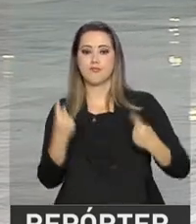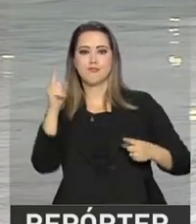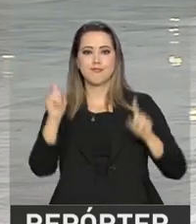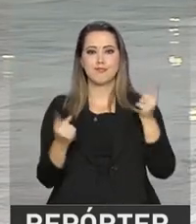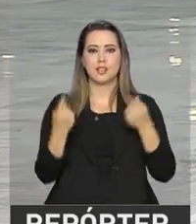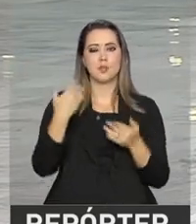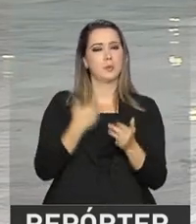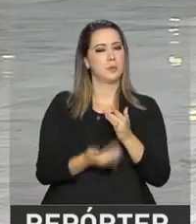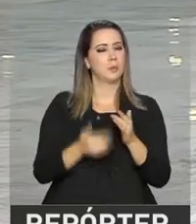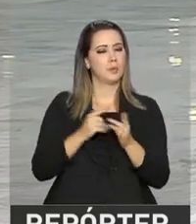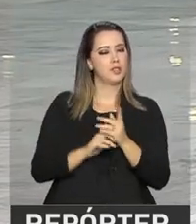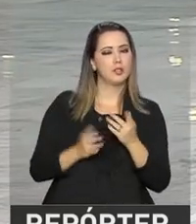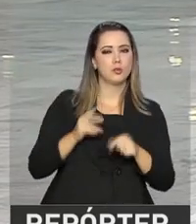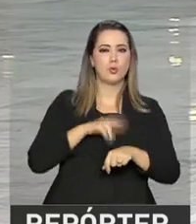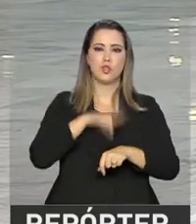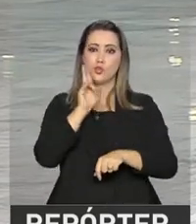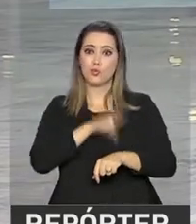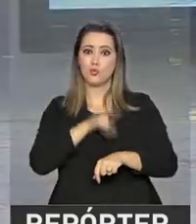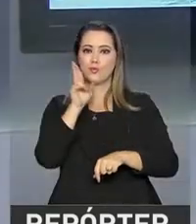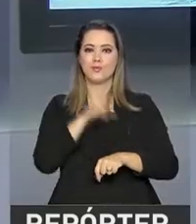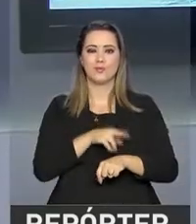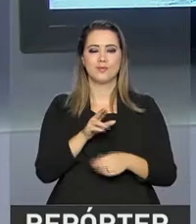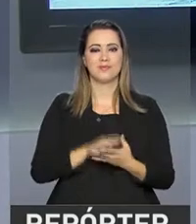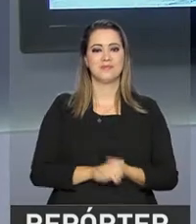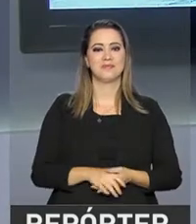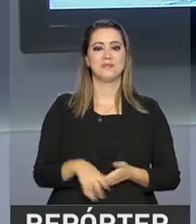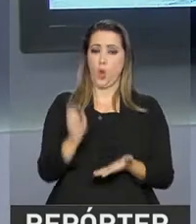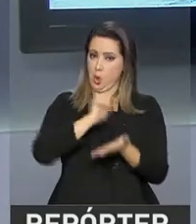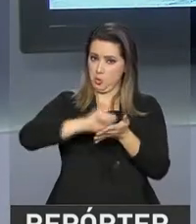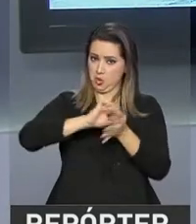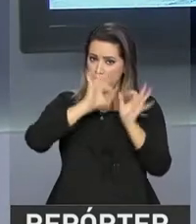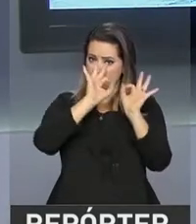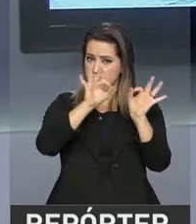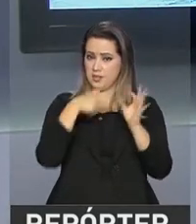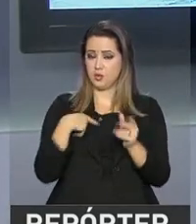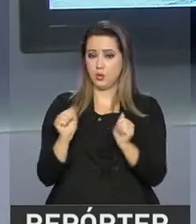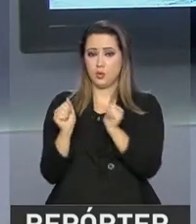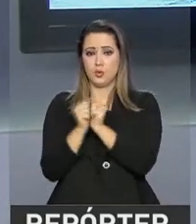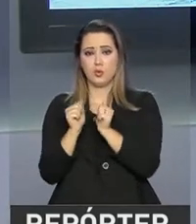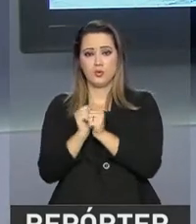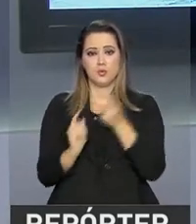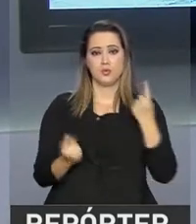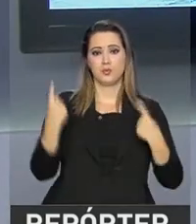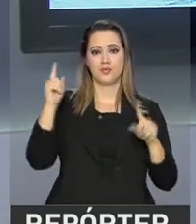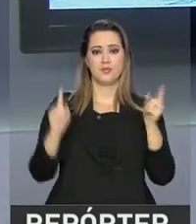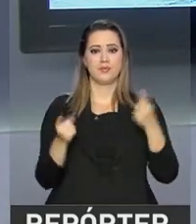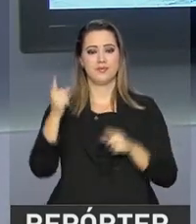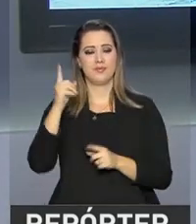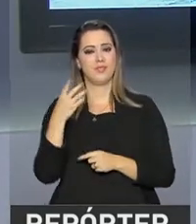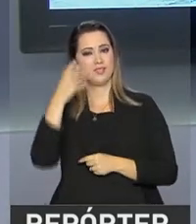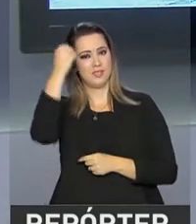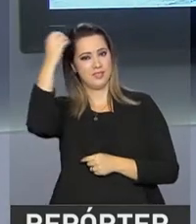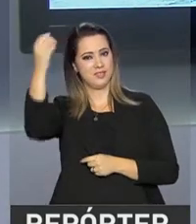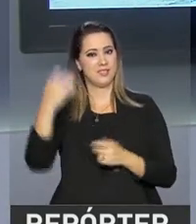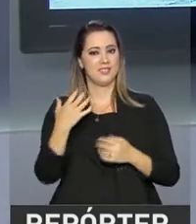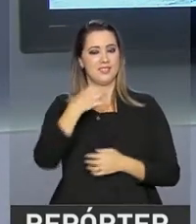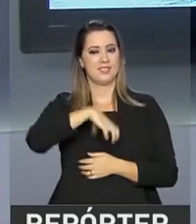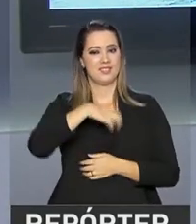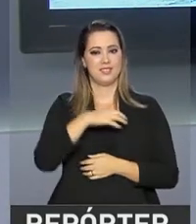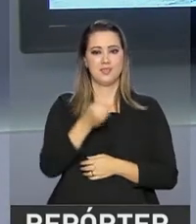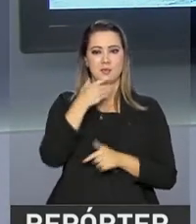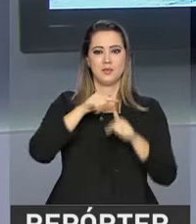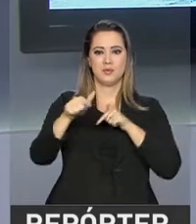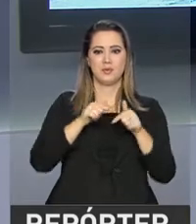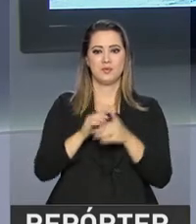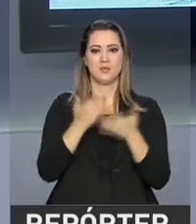para não perder o ritmo. Recado anotado. Eu estou nesse grupo que vai movimentar a economia e vai passar o carnaval em Salvador. Bom trabalho